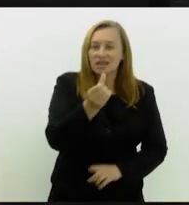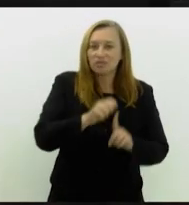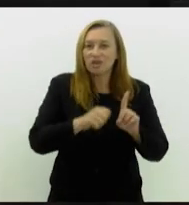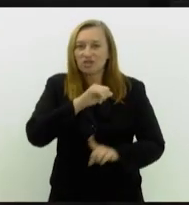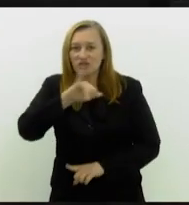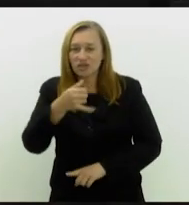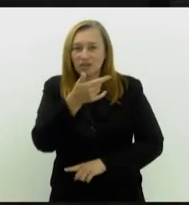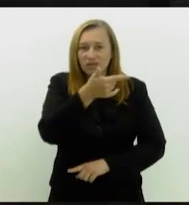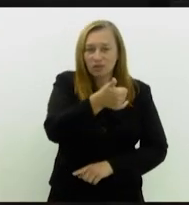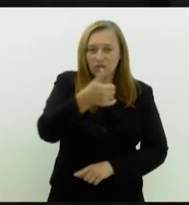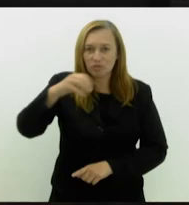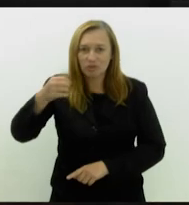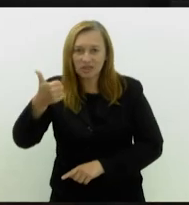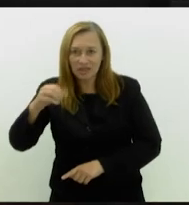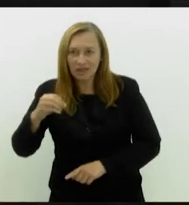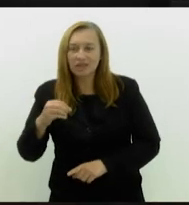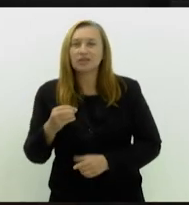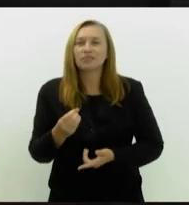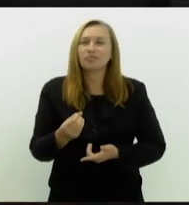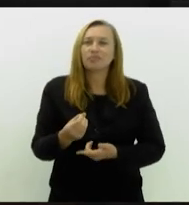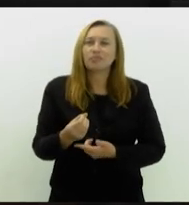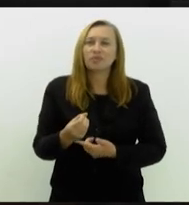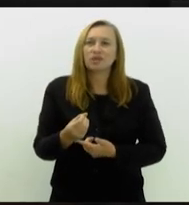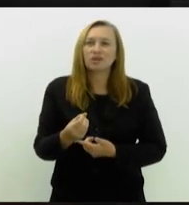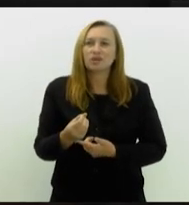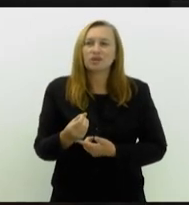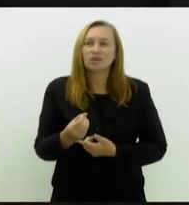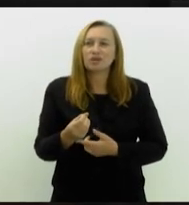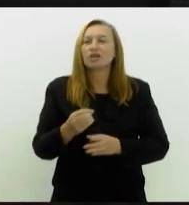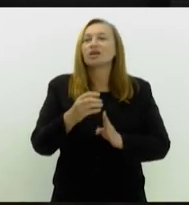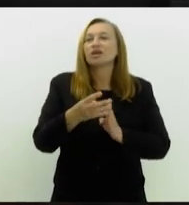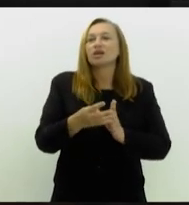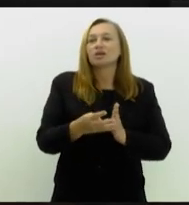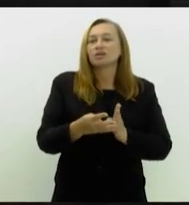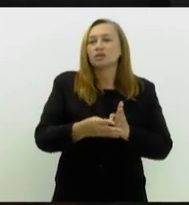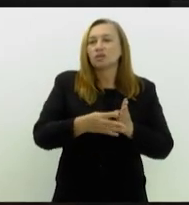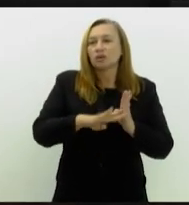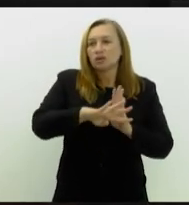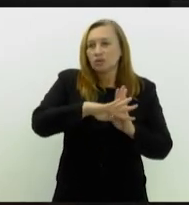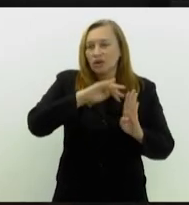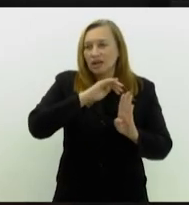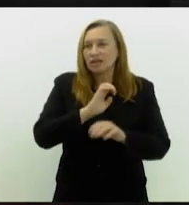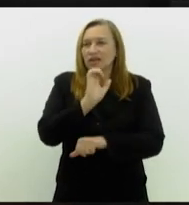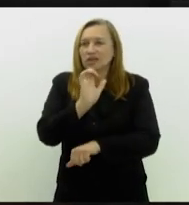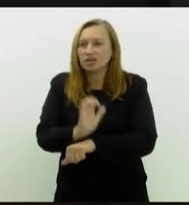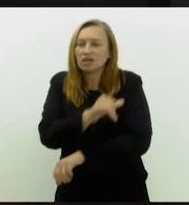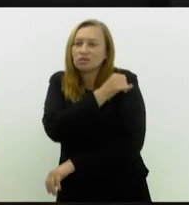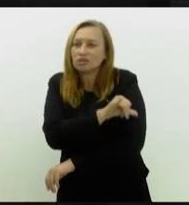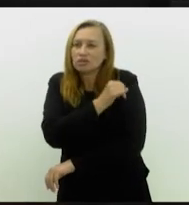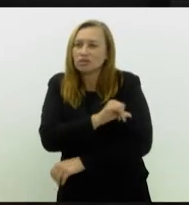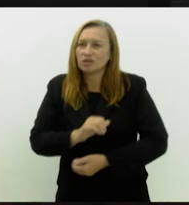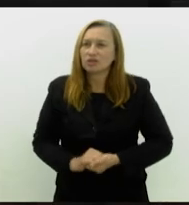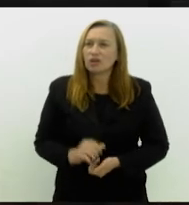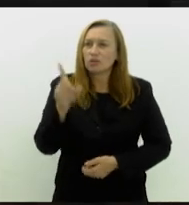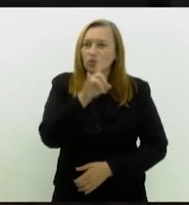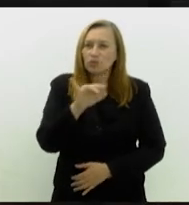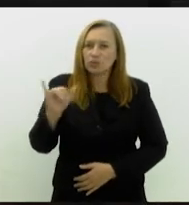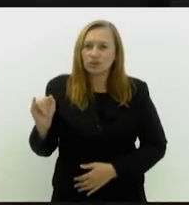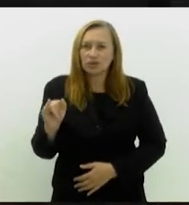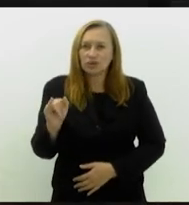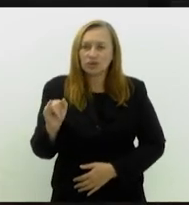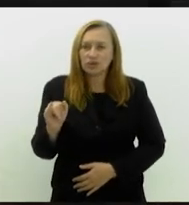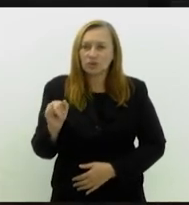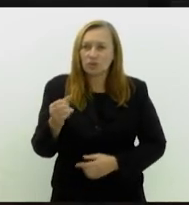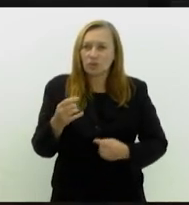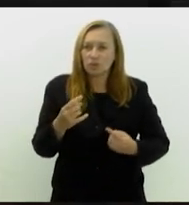janeiro de 2010 para instituir no calendário Oficial do Estado do Rio de Janeiro o dia do